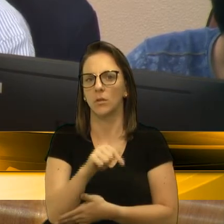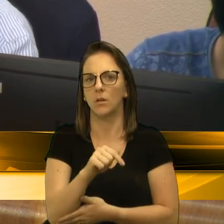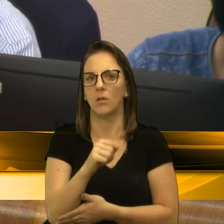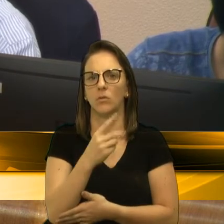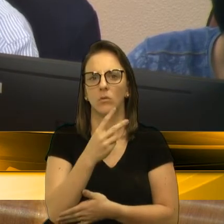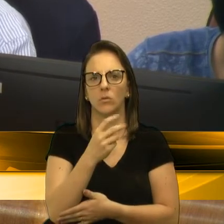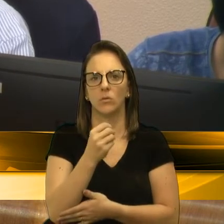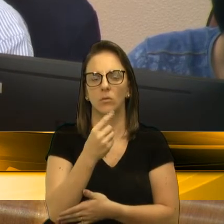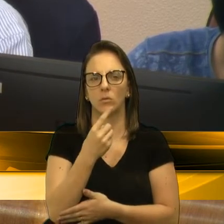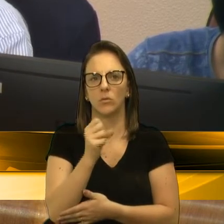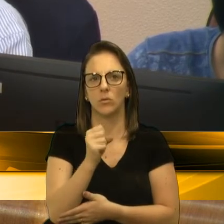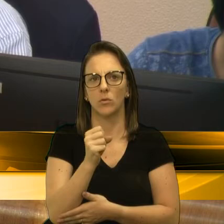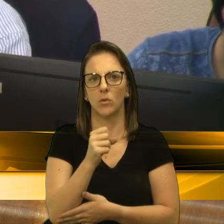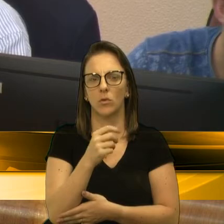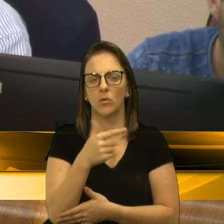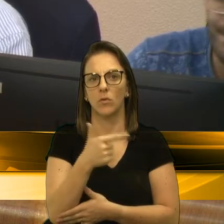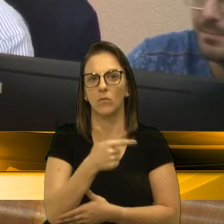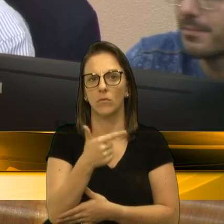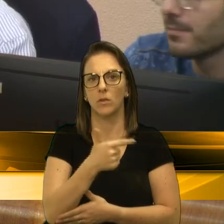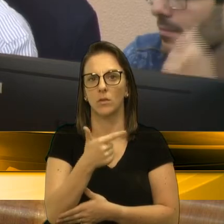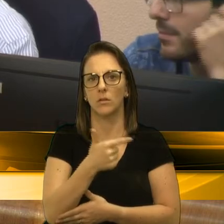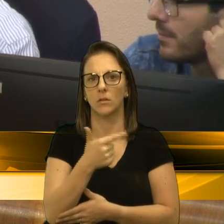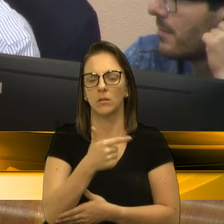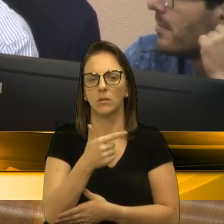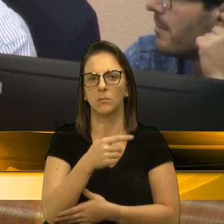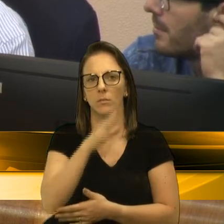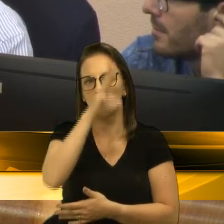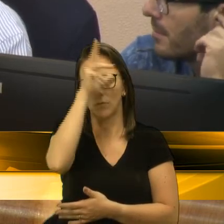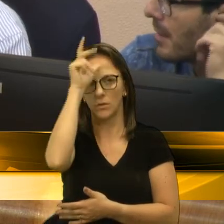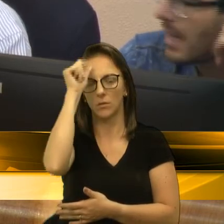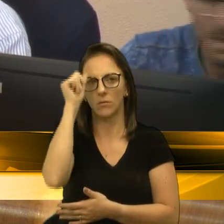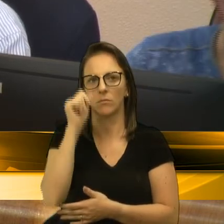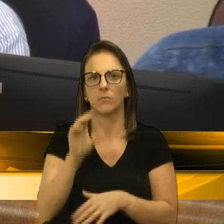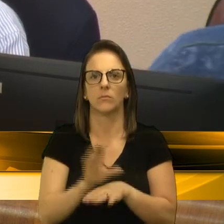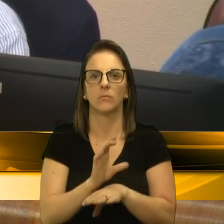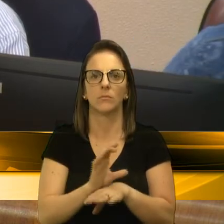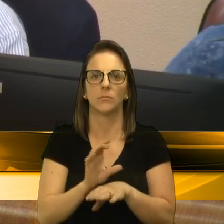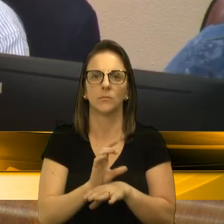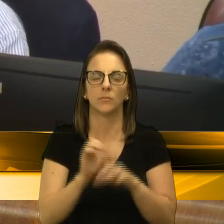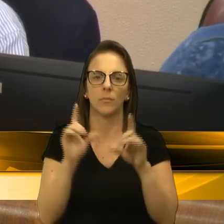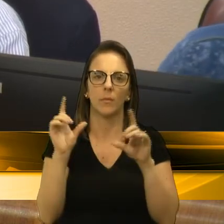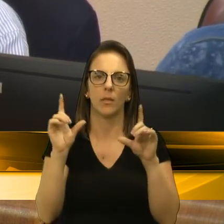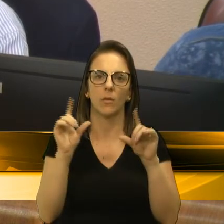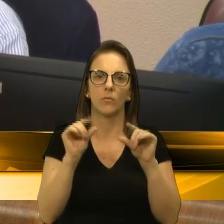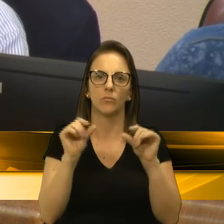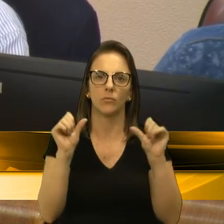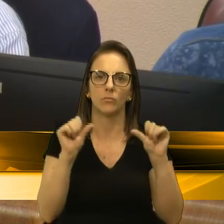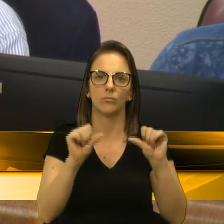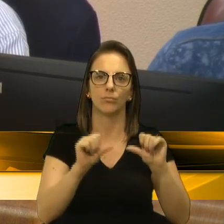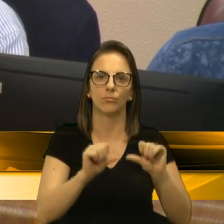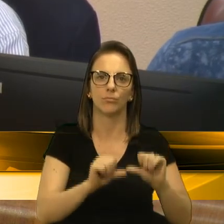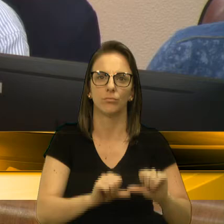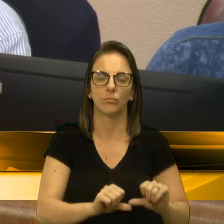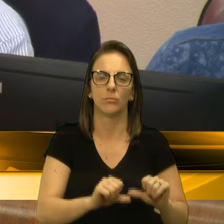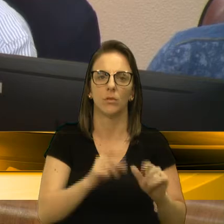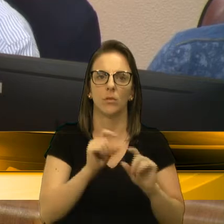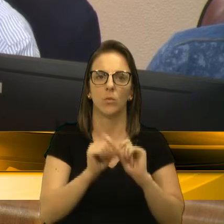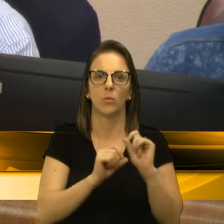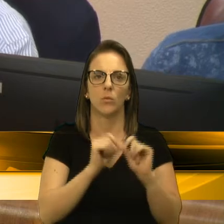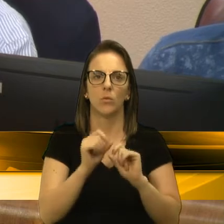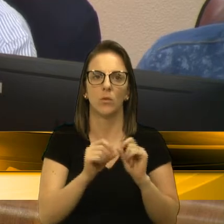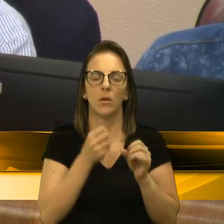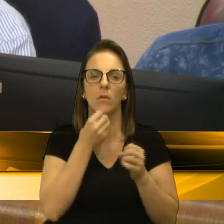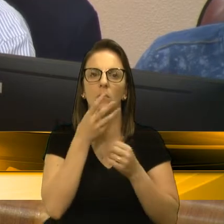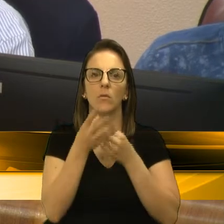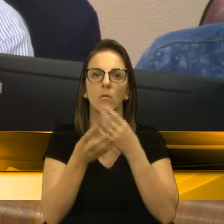vice-prefeitura, uma instituição constitucional declino repisar comentários, apenas acrescentando que foi uma